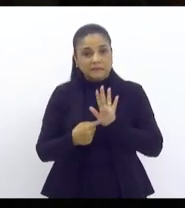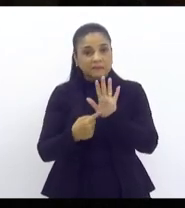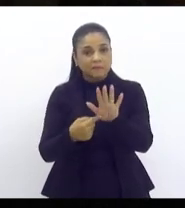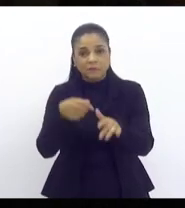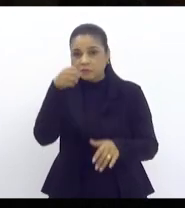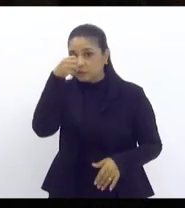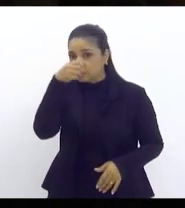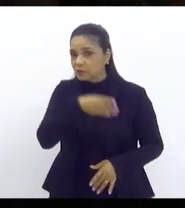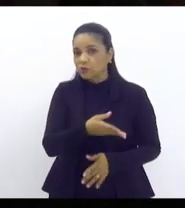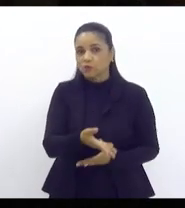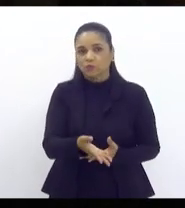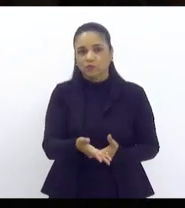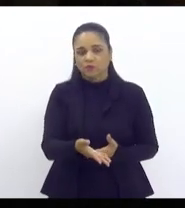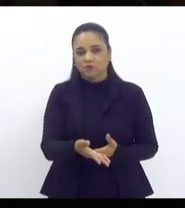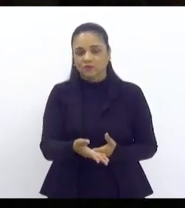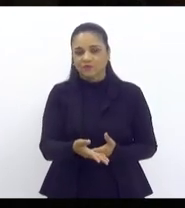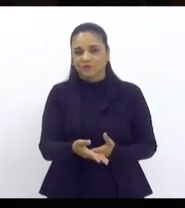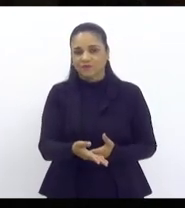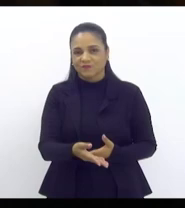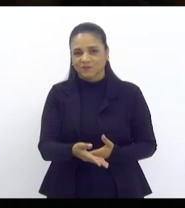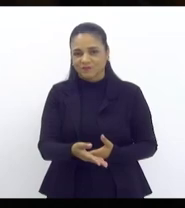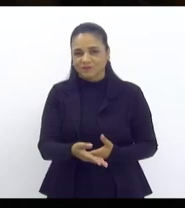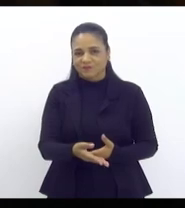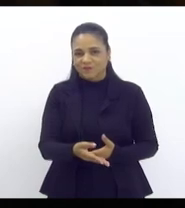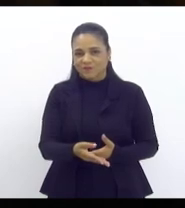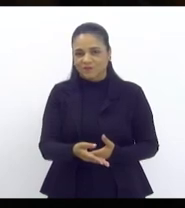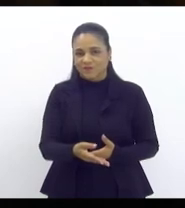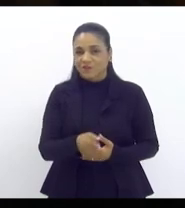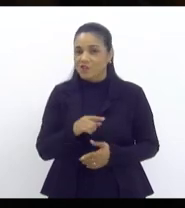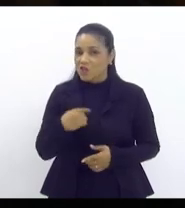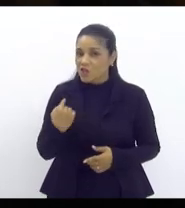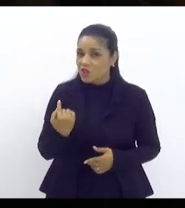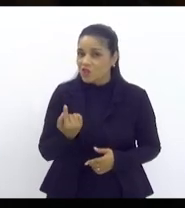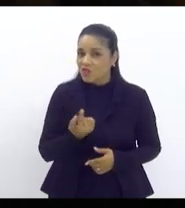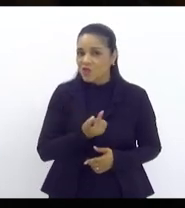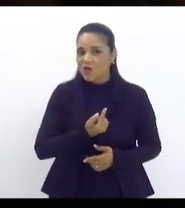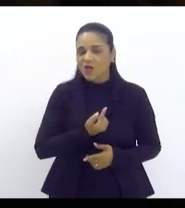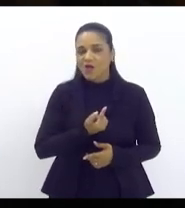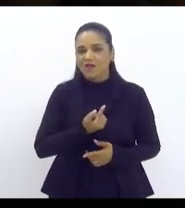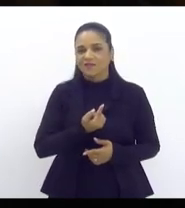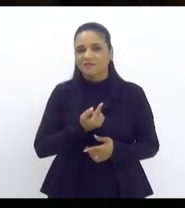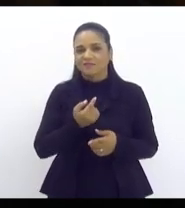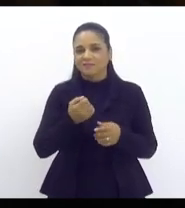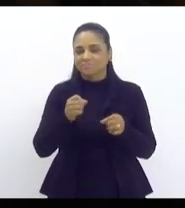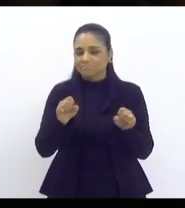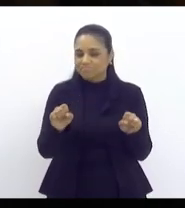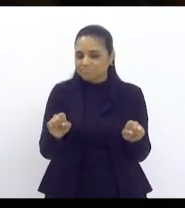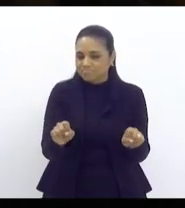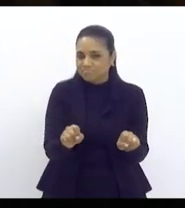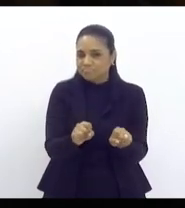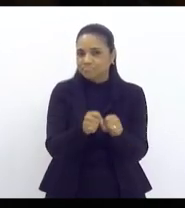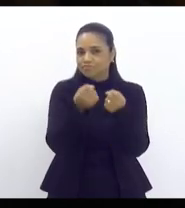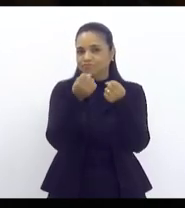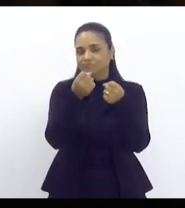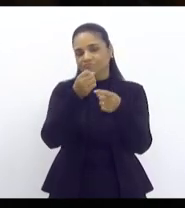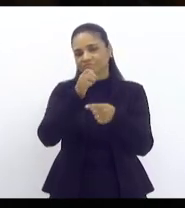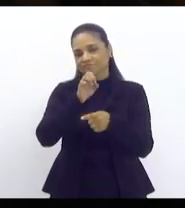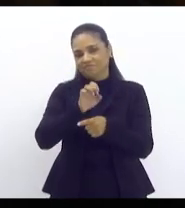expressivos para mostrar que nós estamos à beira de um